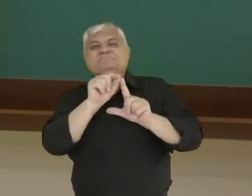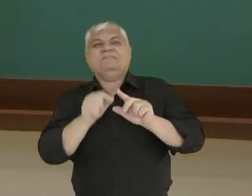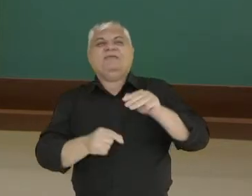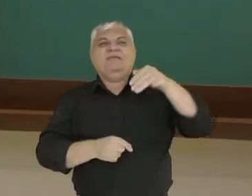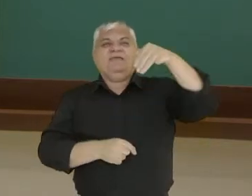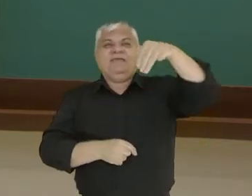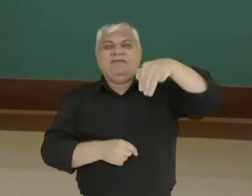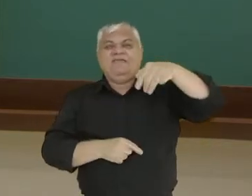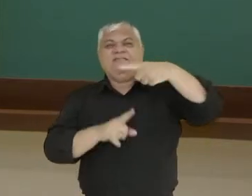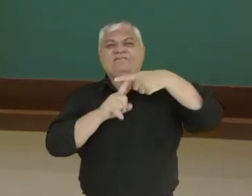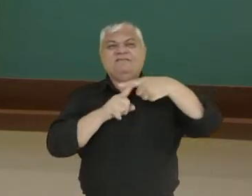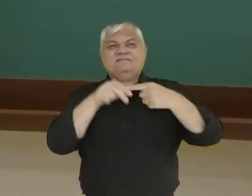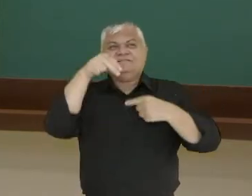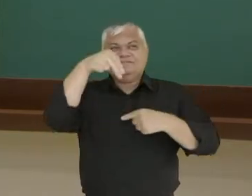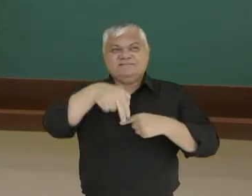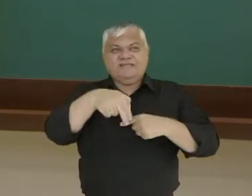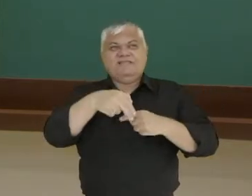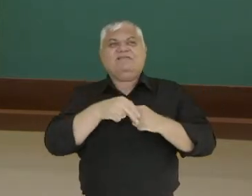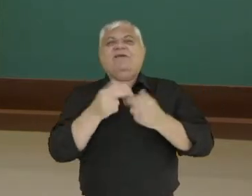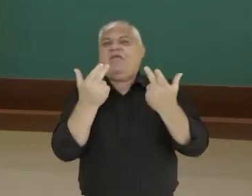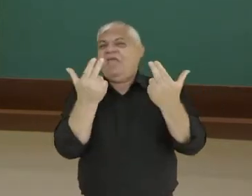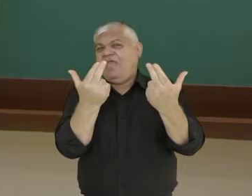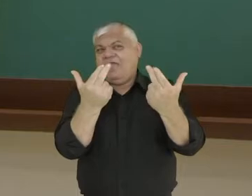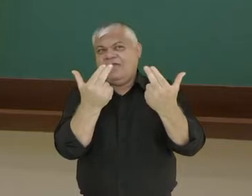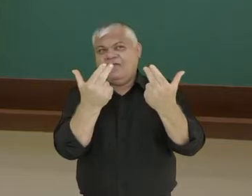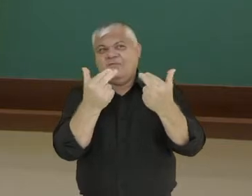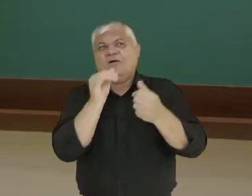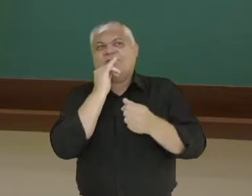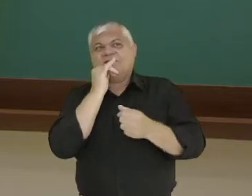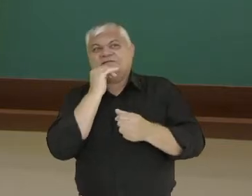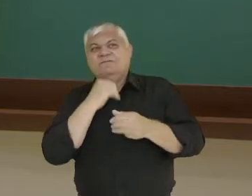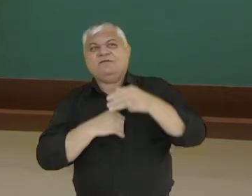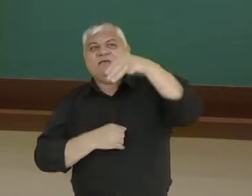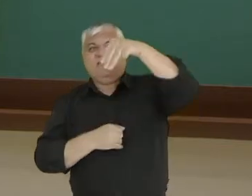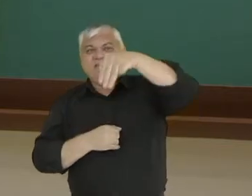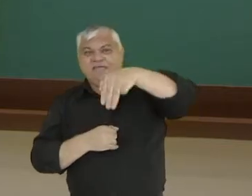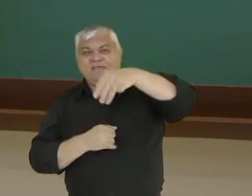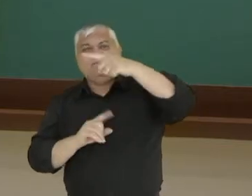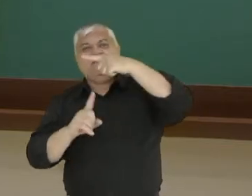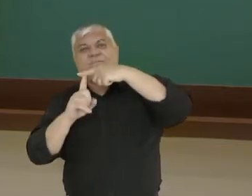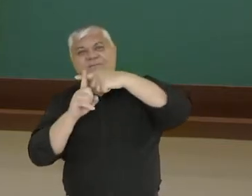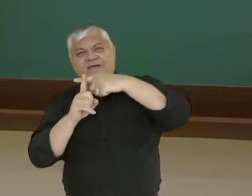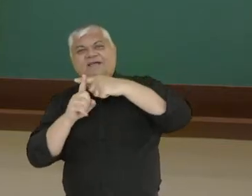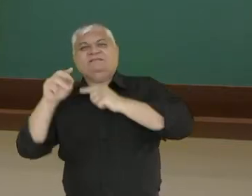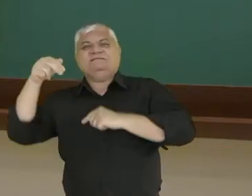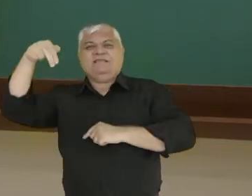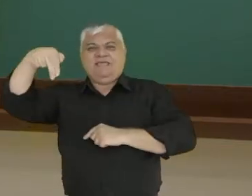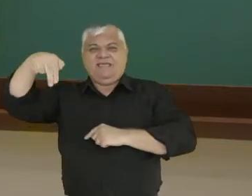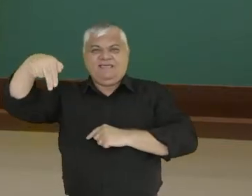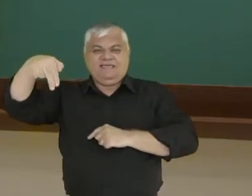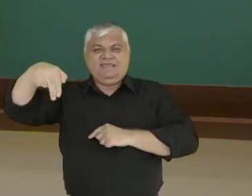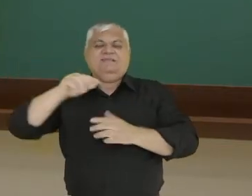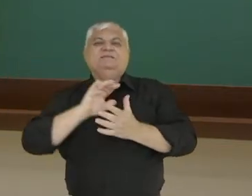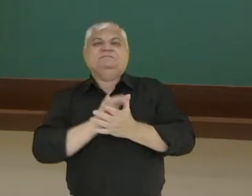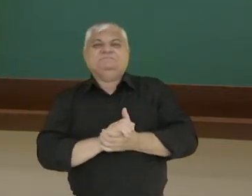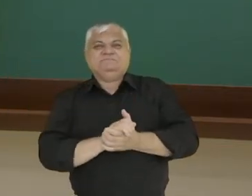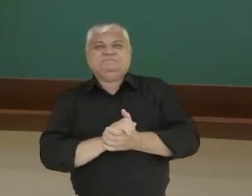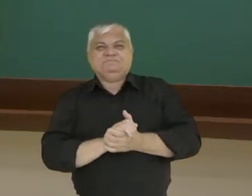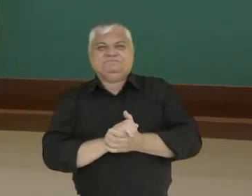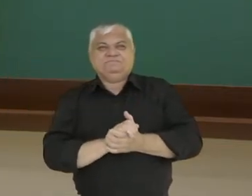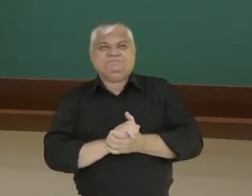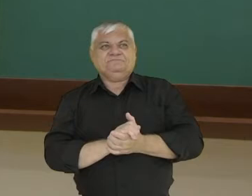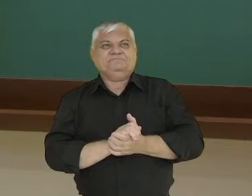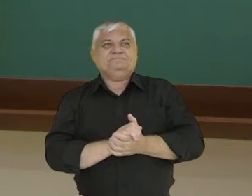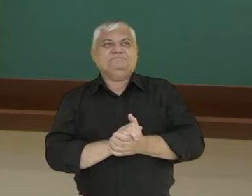n na base A é a mesma coisa que eu calcular o valor desses logaritmos separado e fazer a soma,